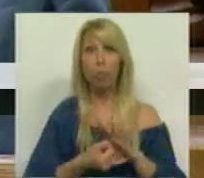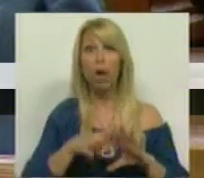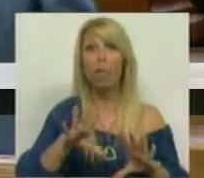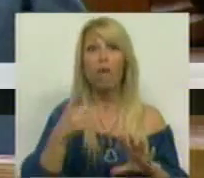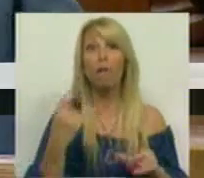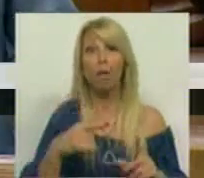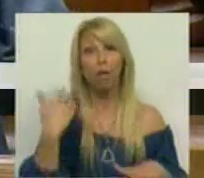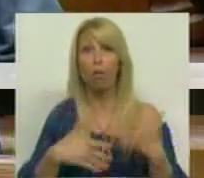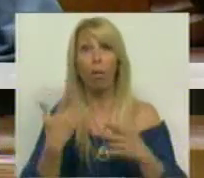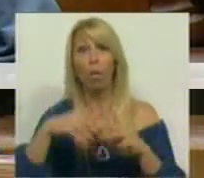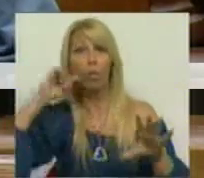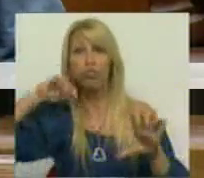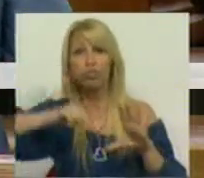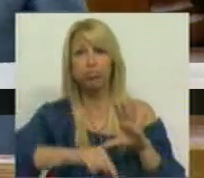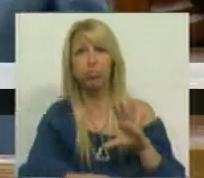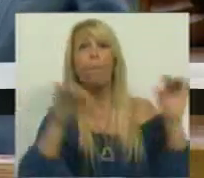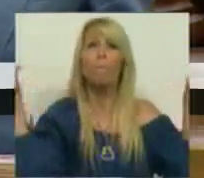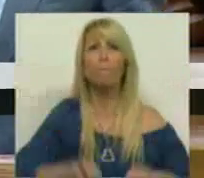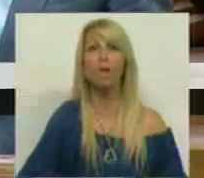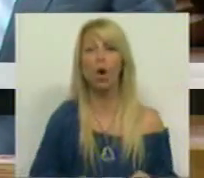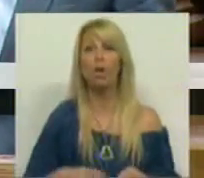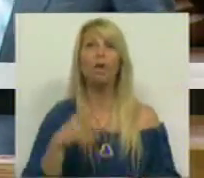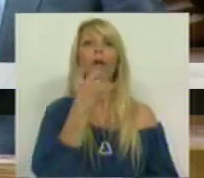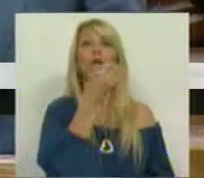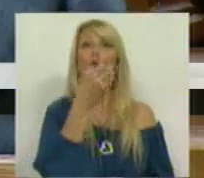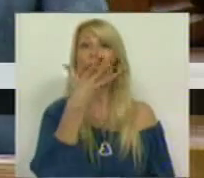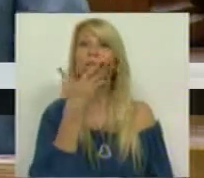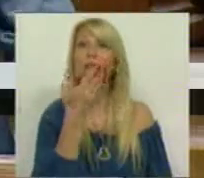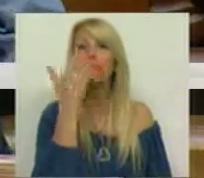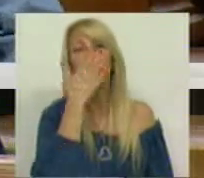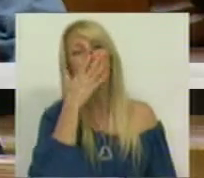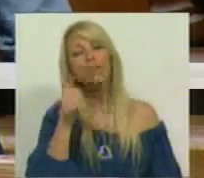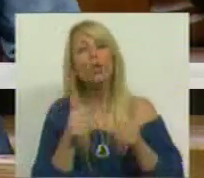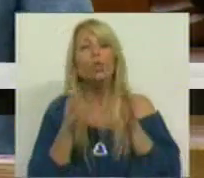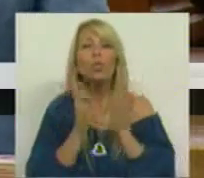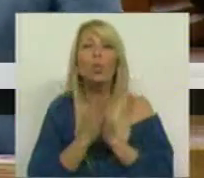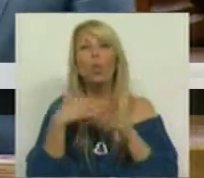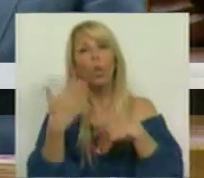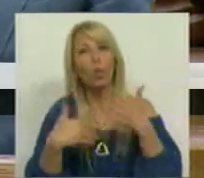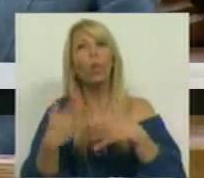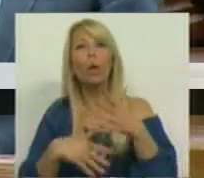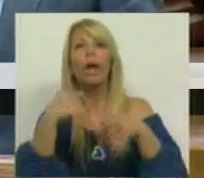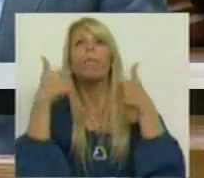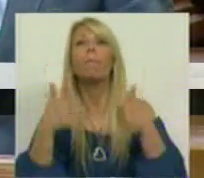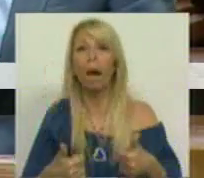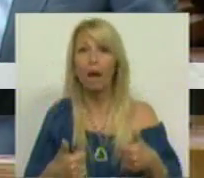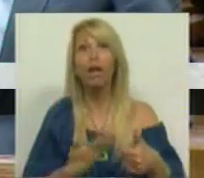continuemos a cavar para ficar ainda pior. E que em 2017, se tudo correr bem, teremos um desemprego